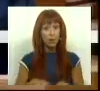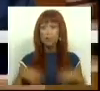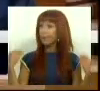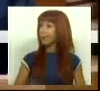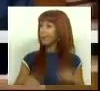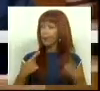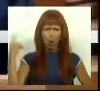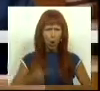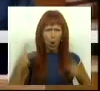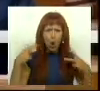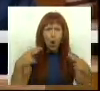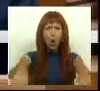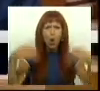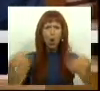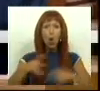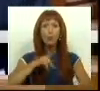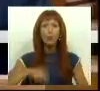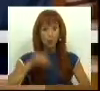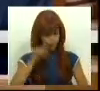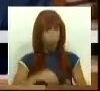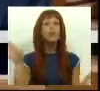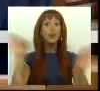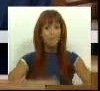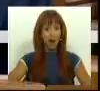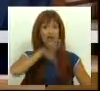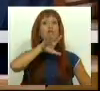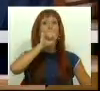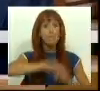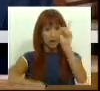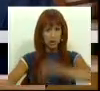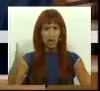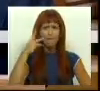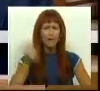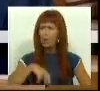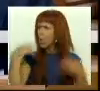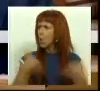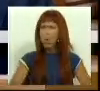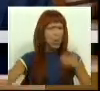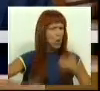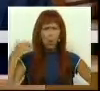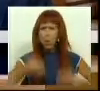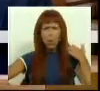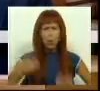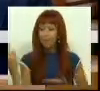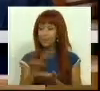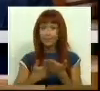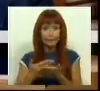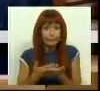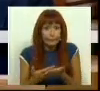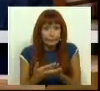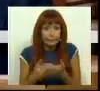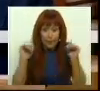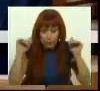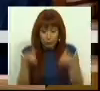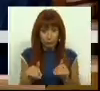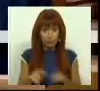da austeridade, os portugueses estão mais pobres. As famílias vivem num verdadeiro desespero. A economia está em